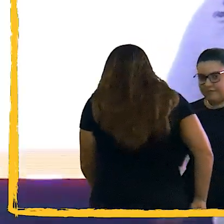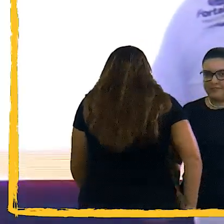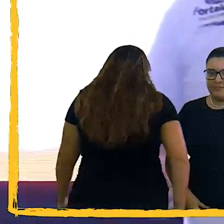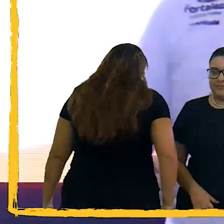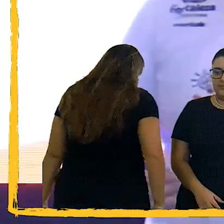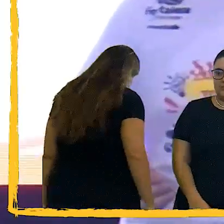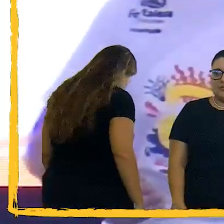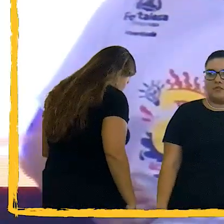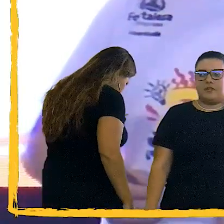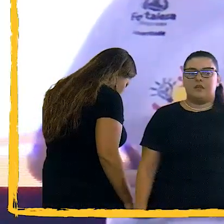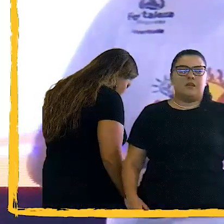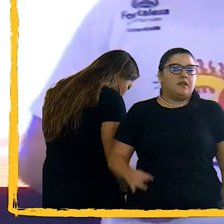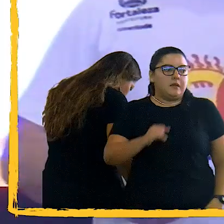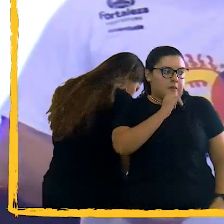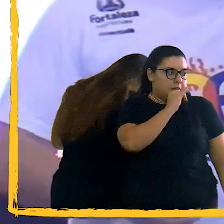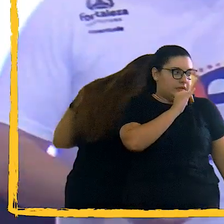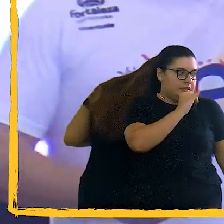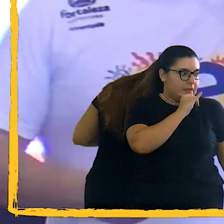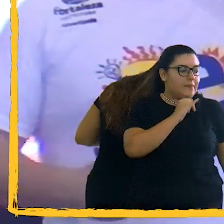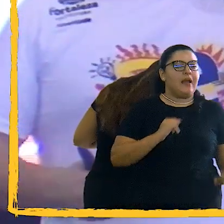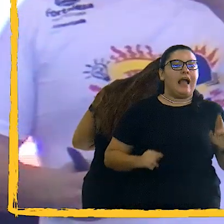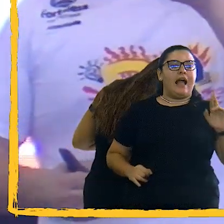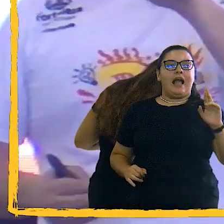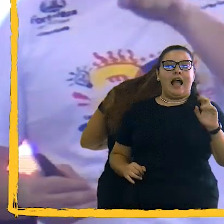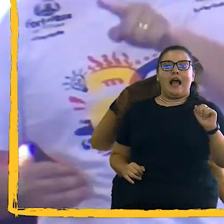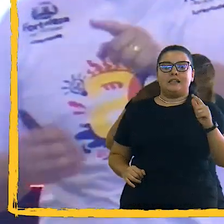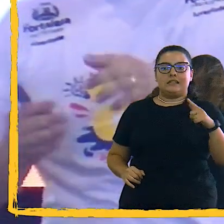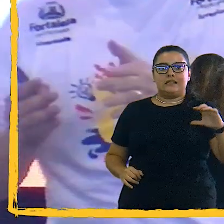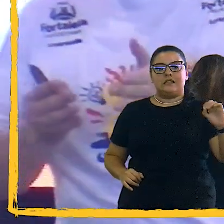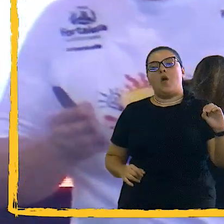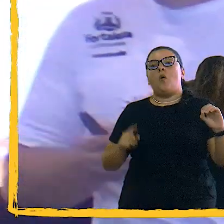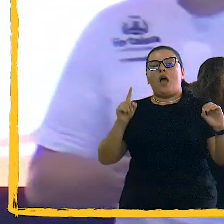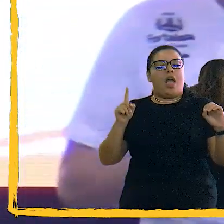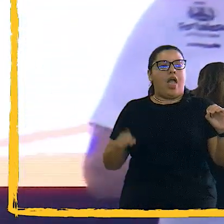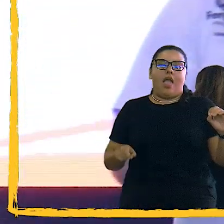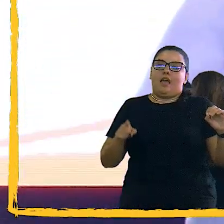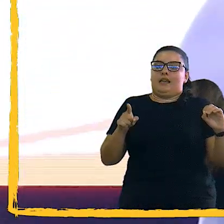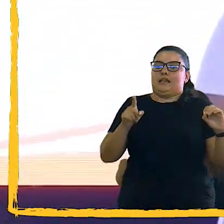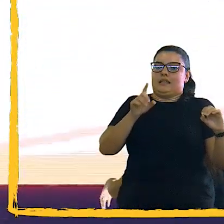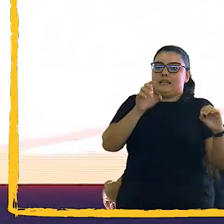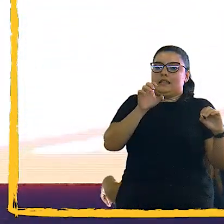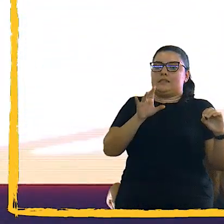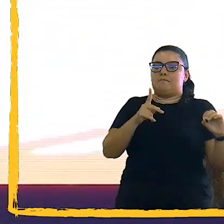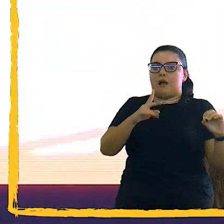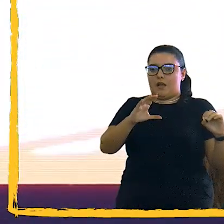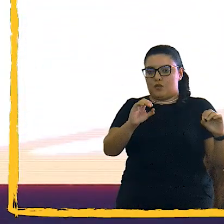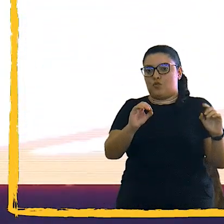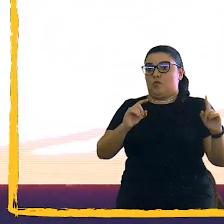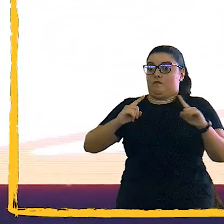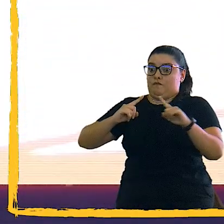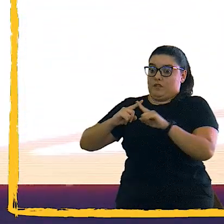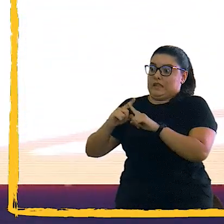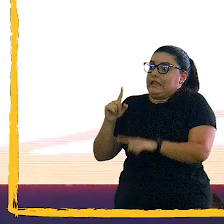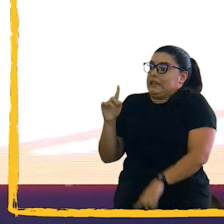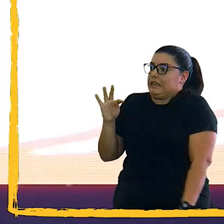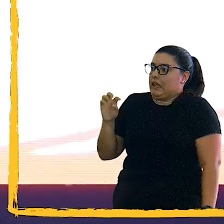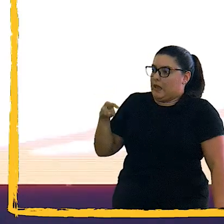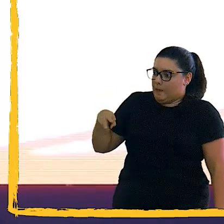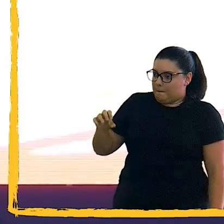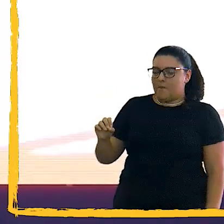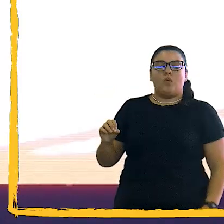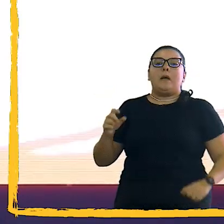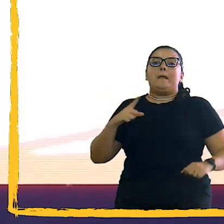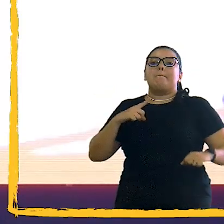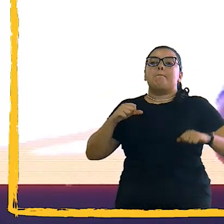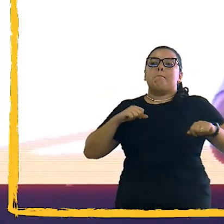espaço pelo tempo tá Você tá trabalhando no movimento uniforme e o movimento